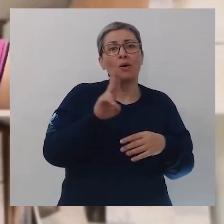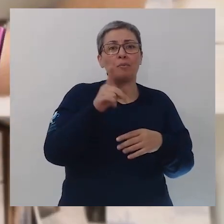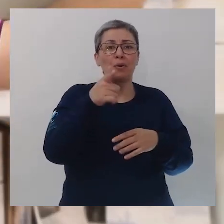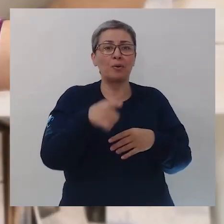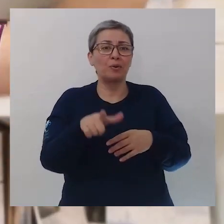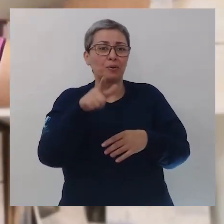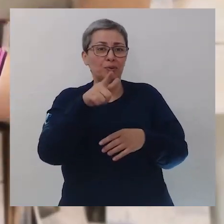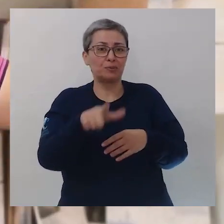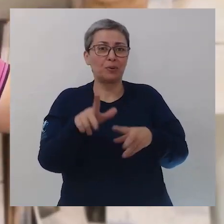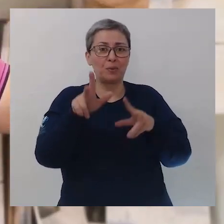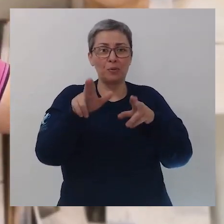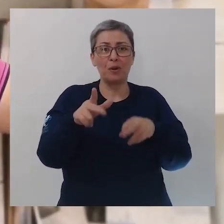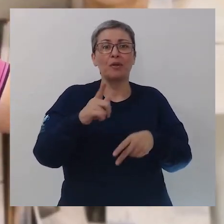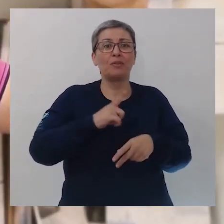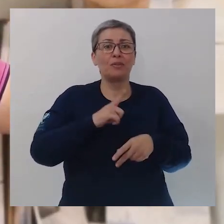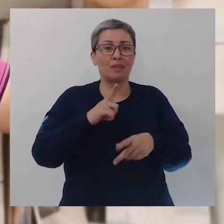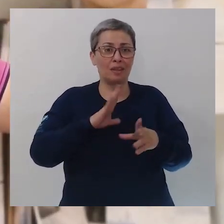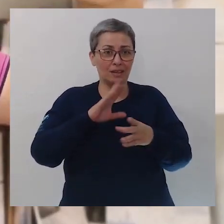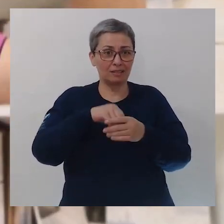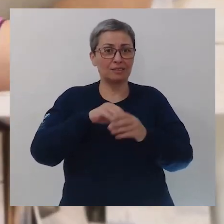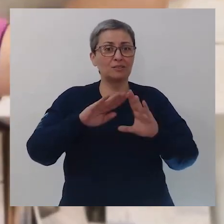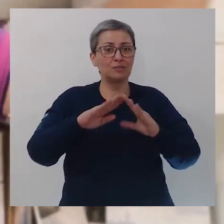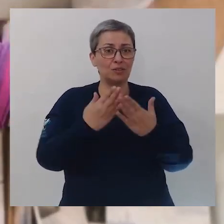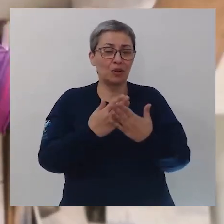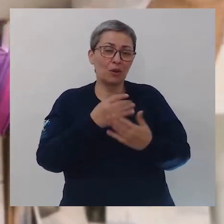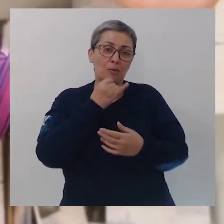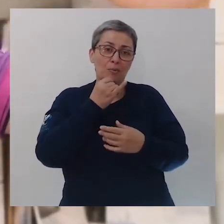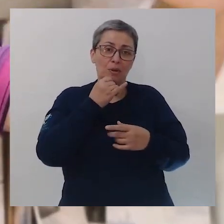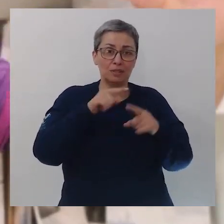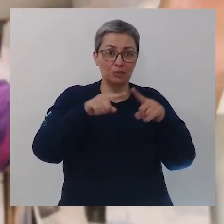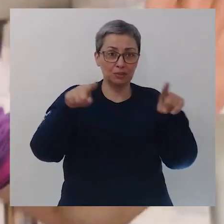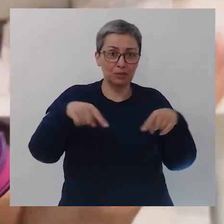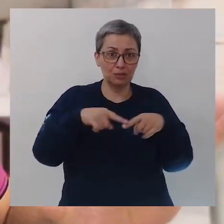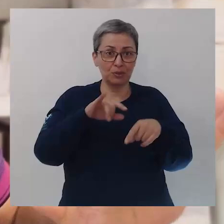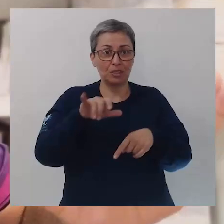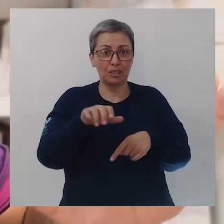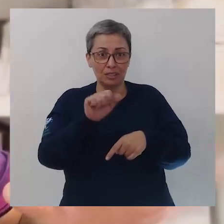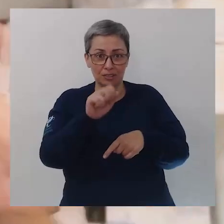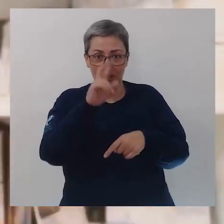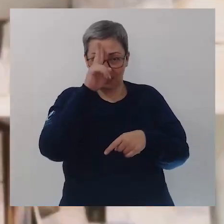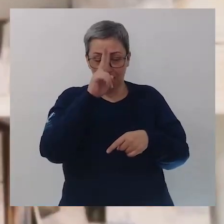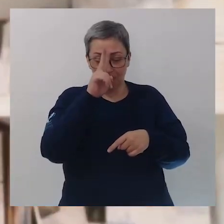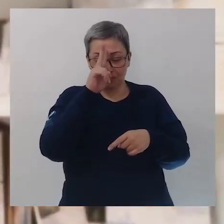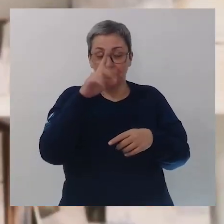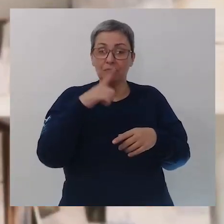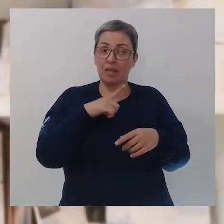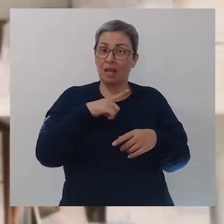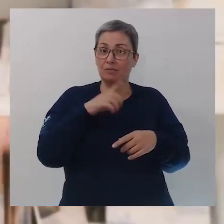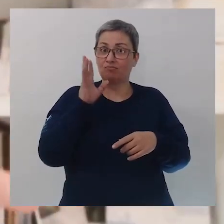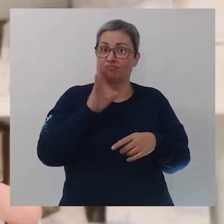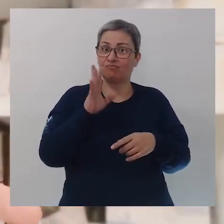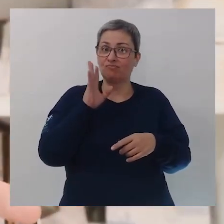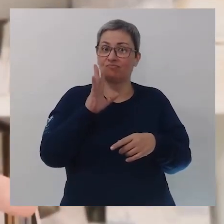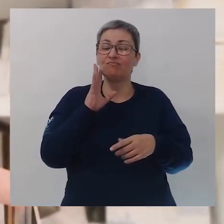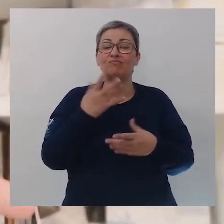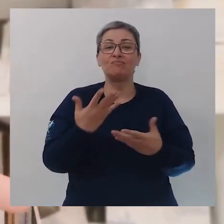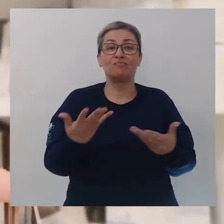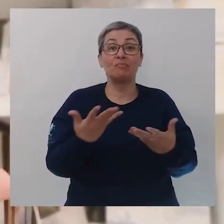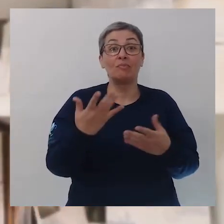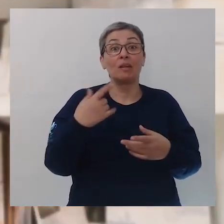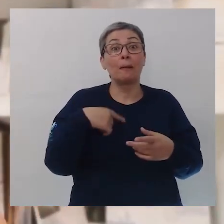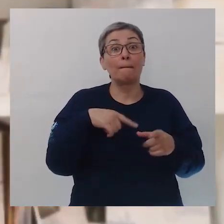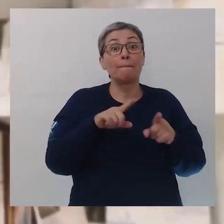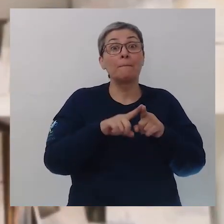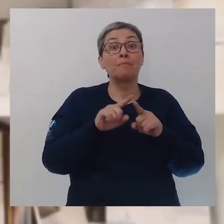quantidade dos nomes iguais, né? Que existem da escola, por exemplo, da turma da EJA. Lembram disso? Isso é um trabalho legal,